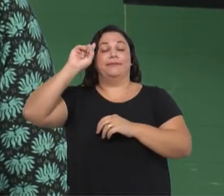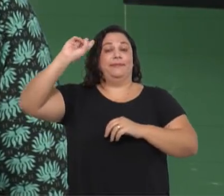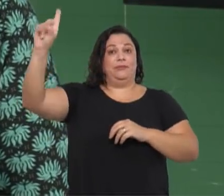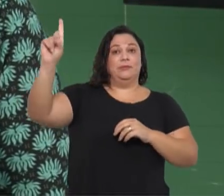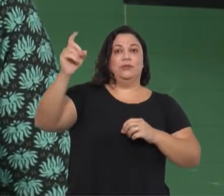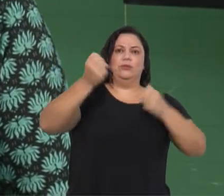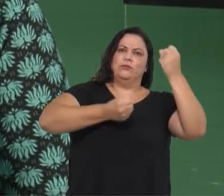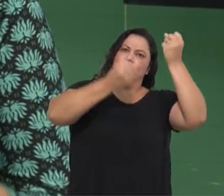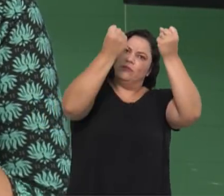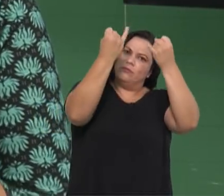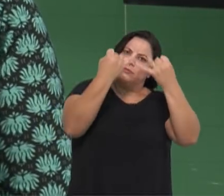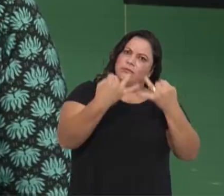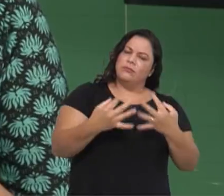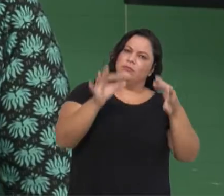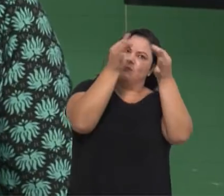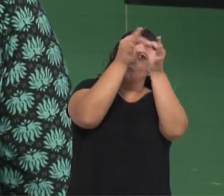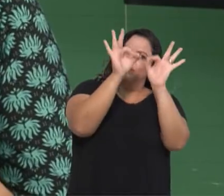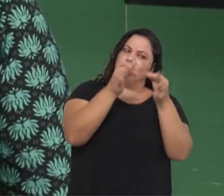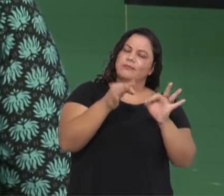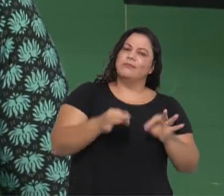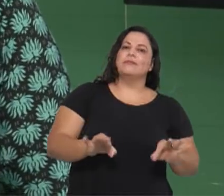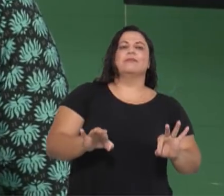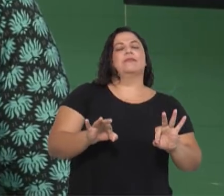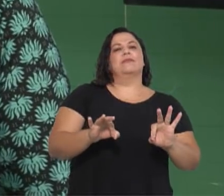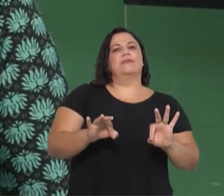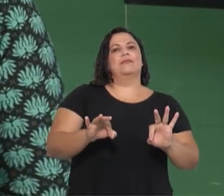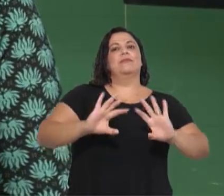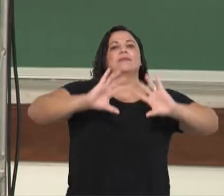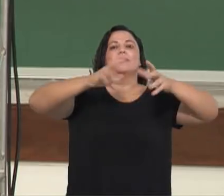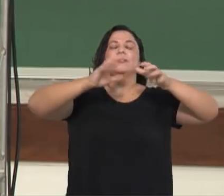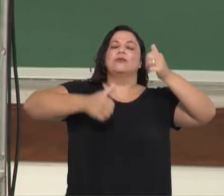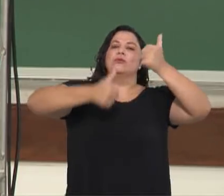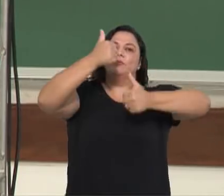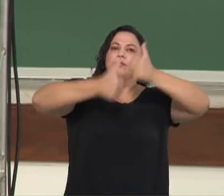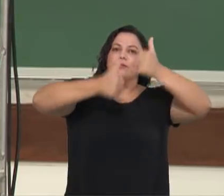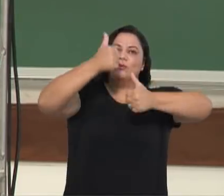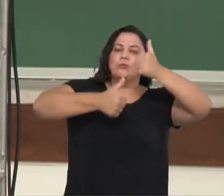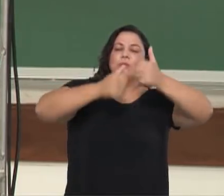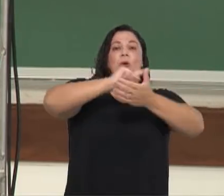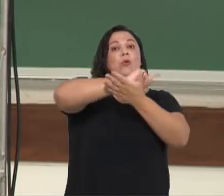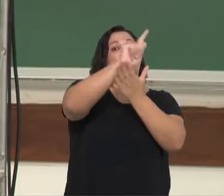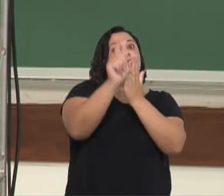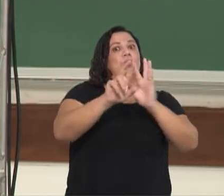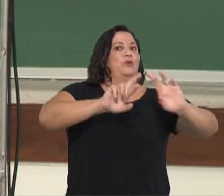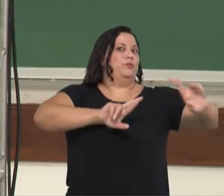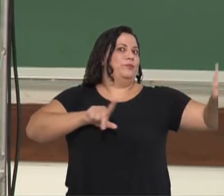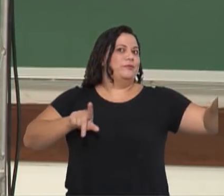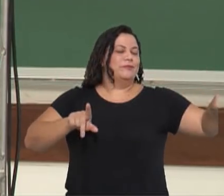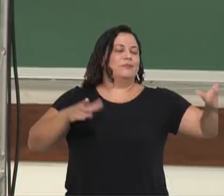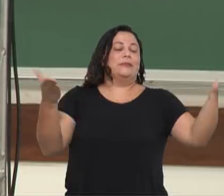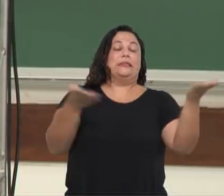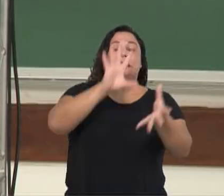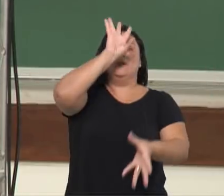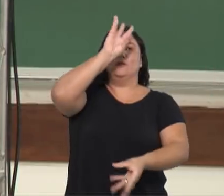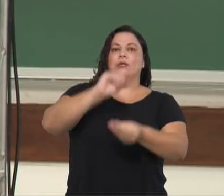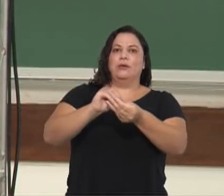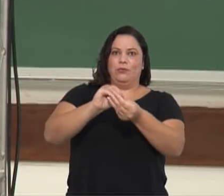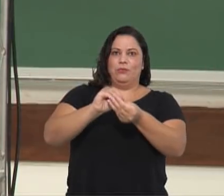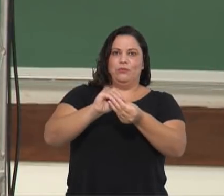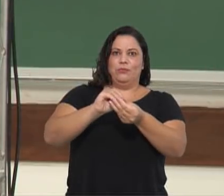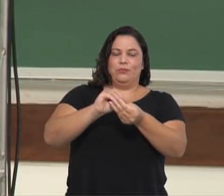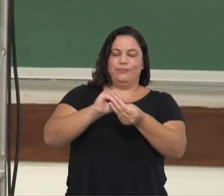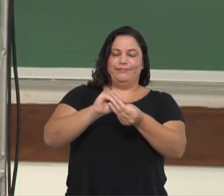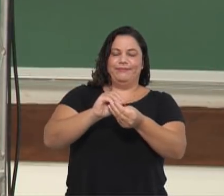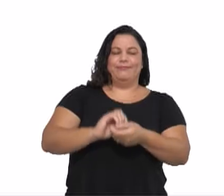do futebol, usando gêneros diferentes. Então agora eu quero retomar para fazer uma conclusão dessa temática com